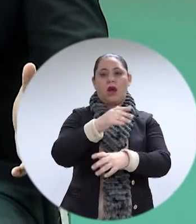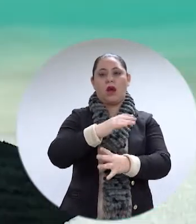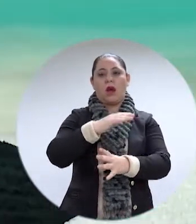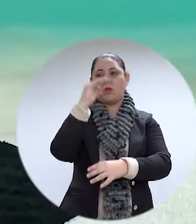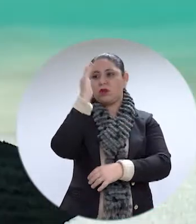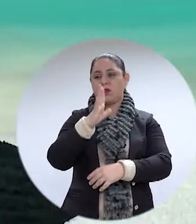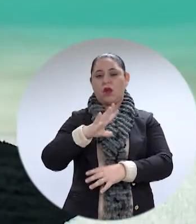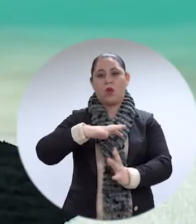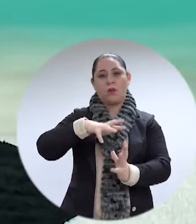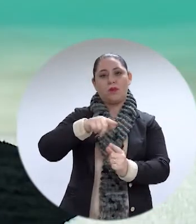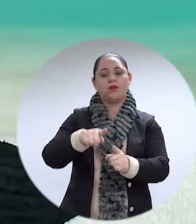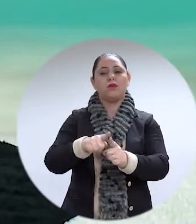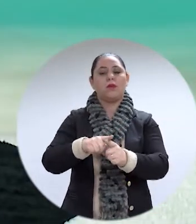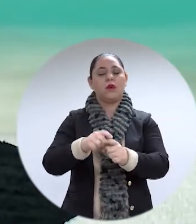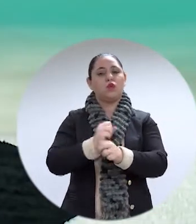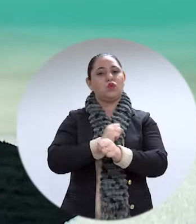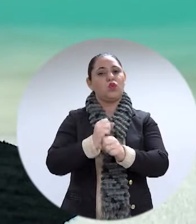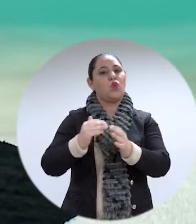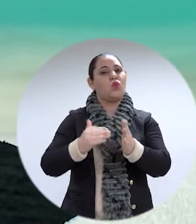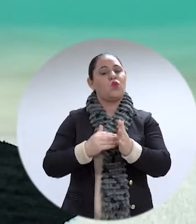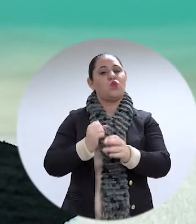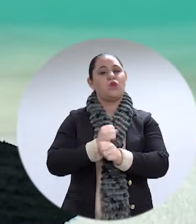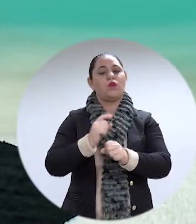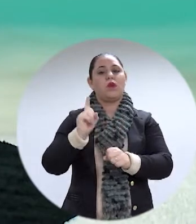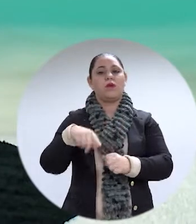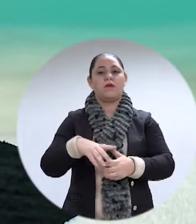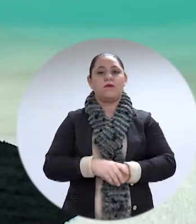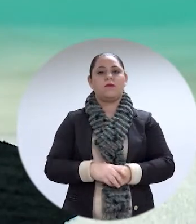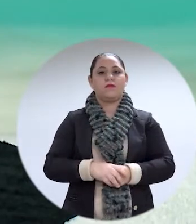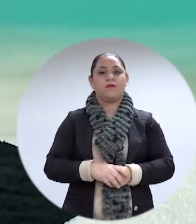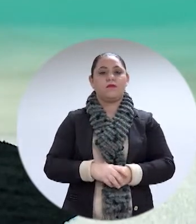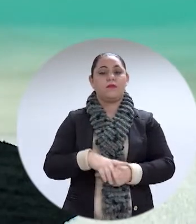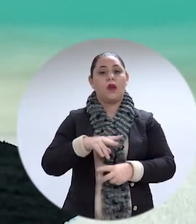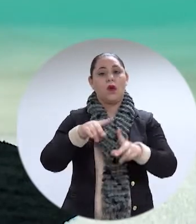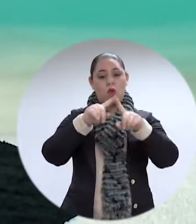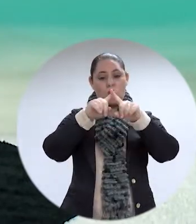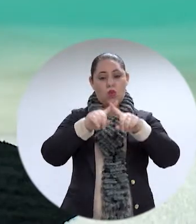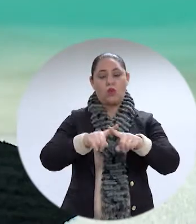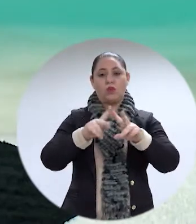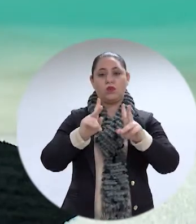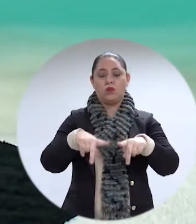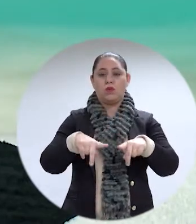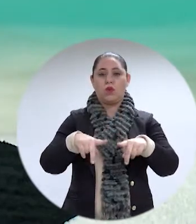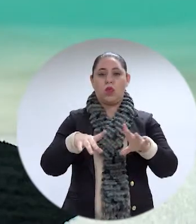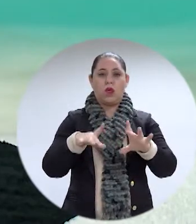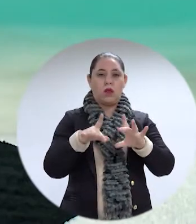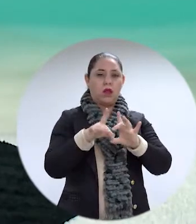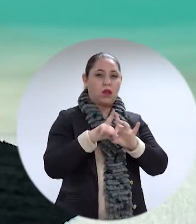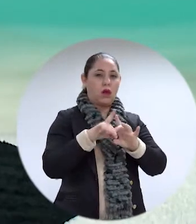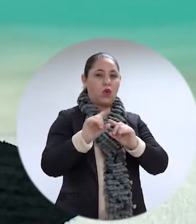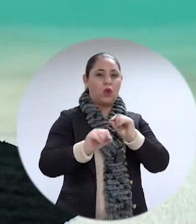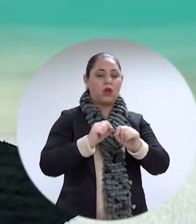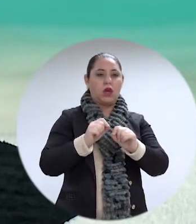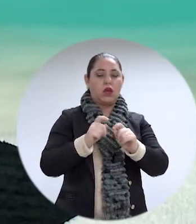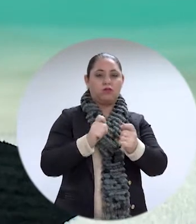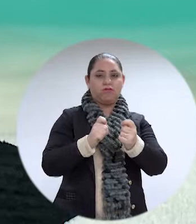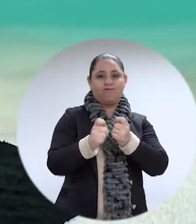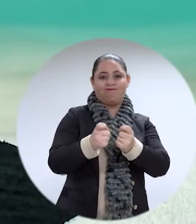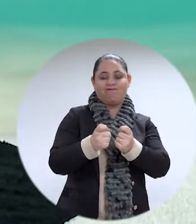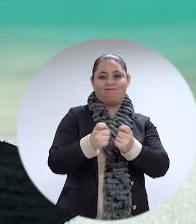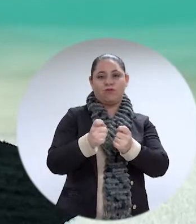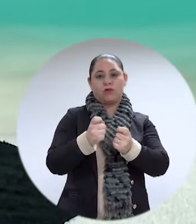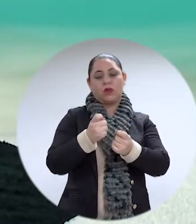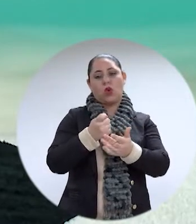do Brasil, é no mundo inteiro, né? Ainda mais agora, nesse último ano. Ainda mais agora. Então, a questão do concurso público está mais atrelada